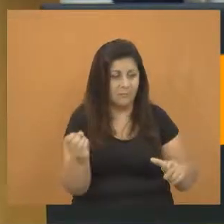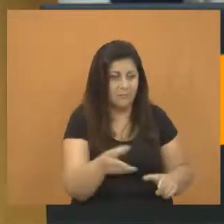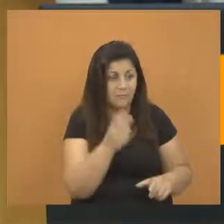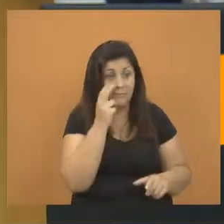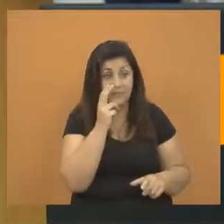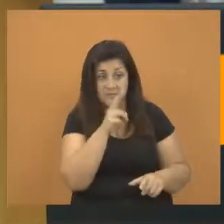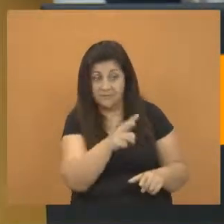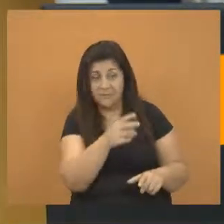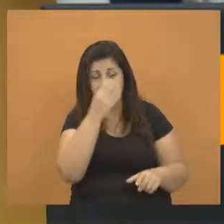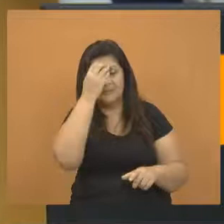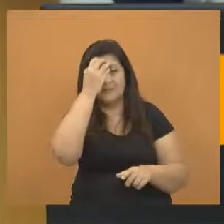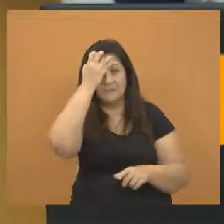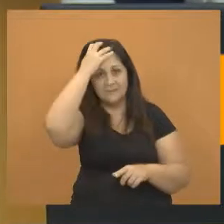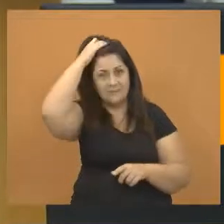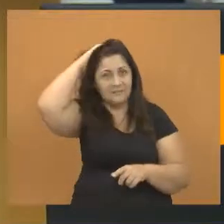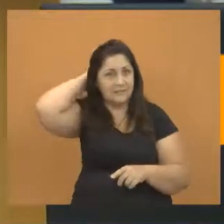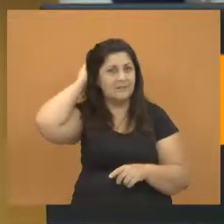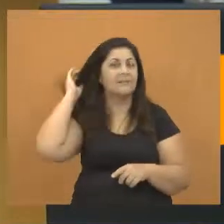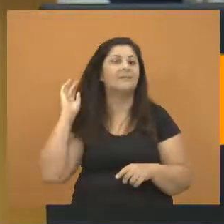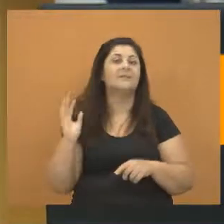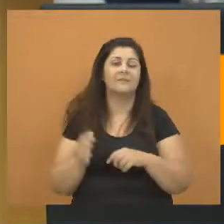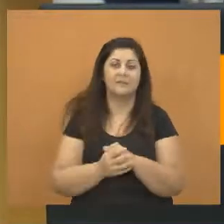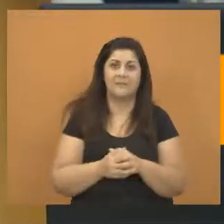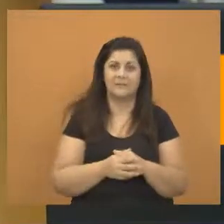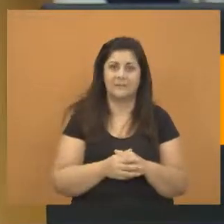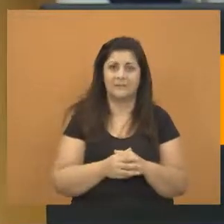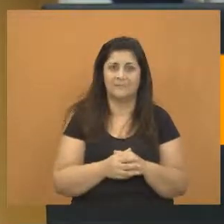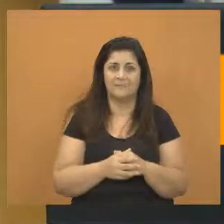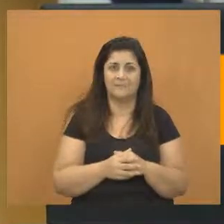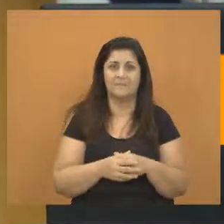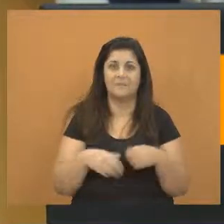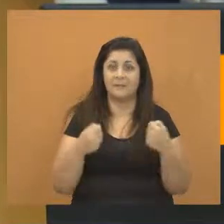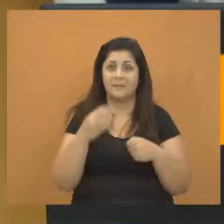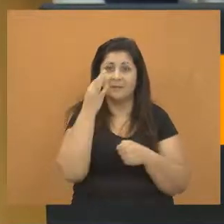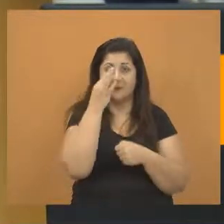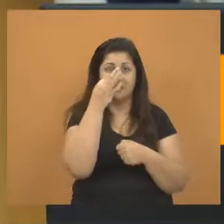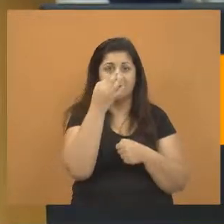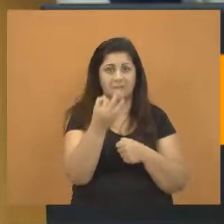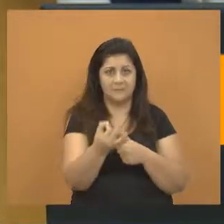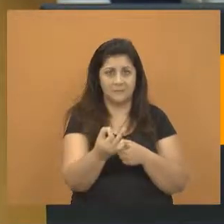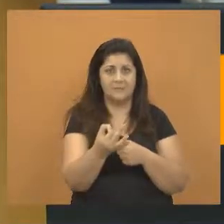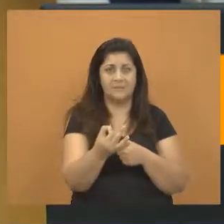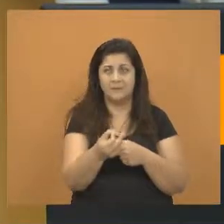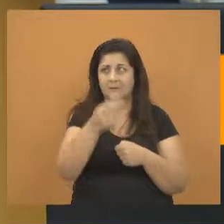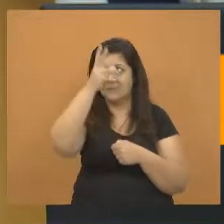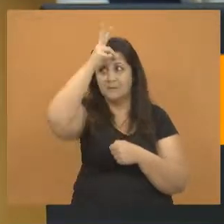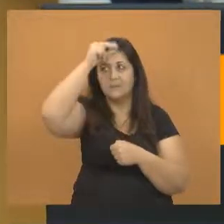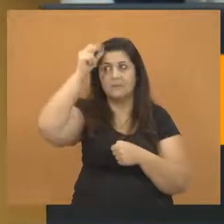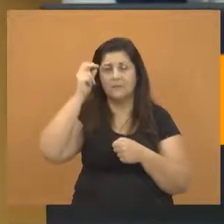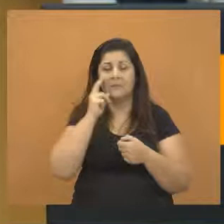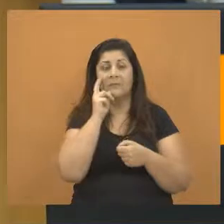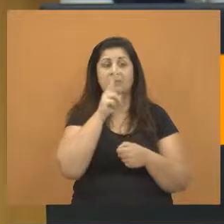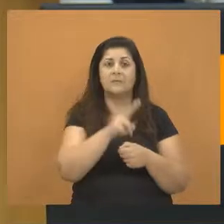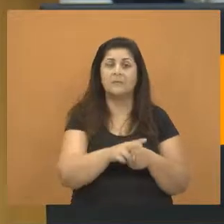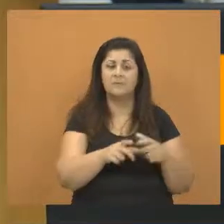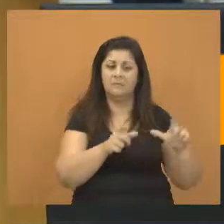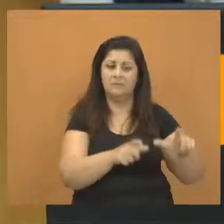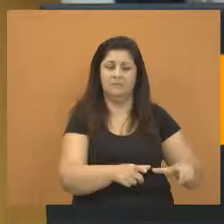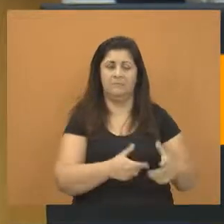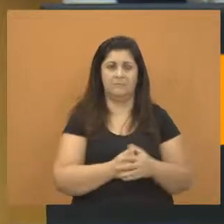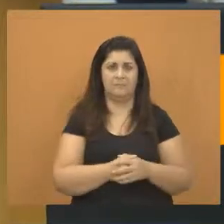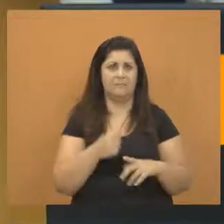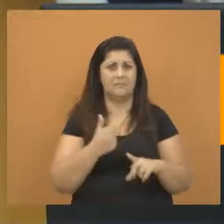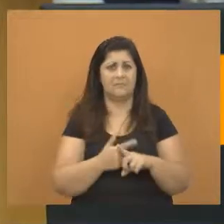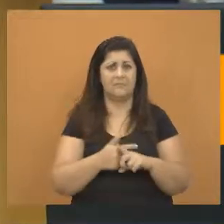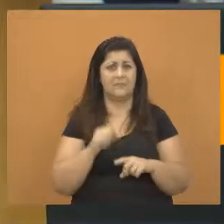nosso município. Aí é uma atenção também que a gente cobra do Executivo de fiscalizar essas áreas, porque se a gente